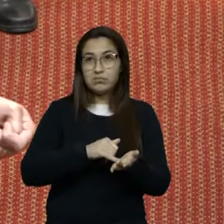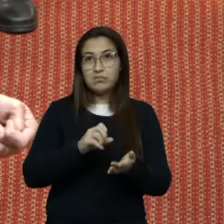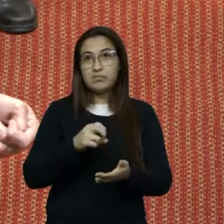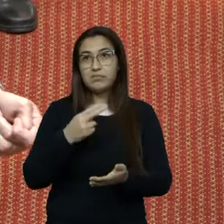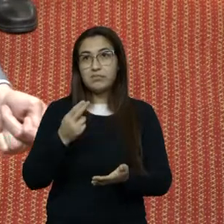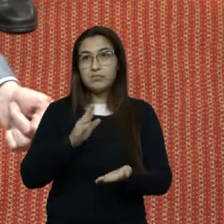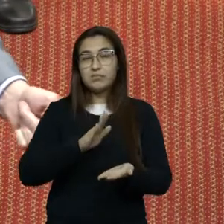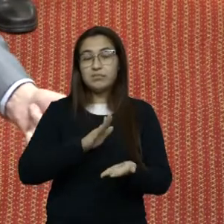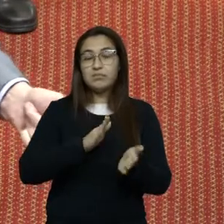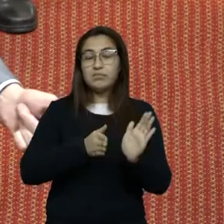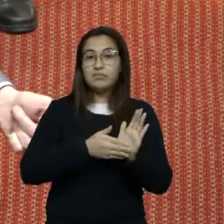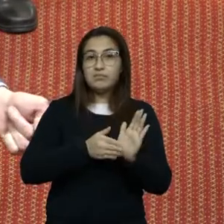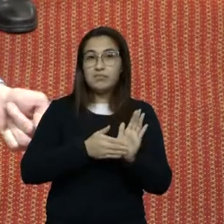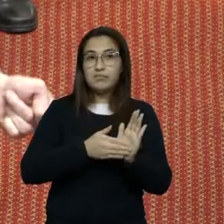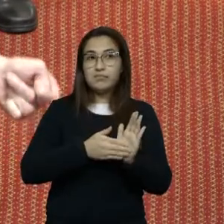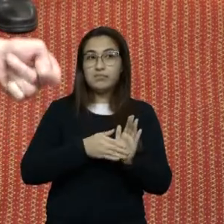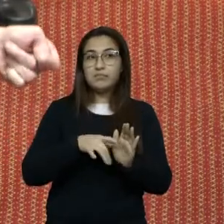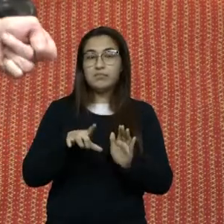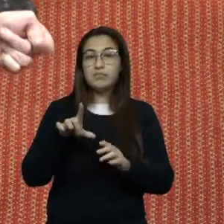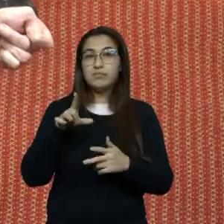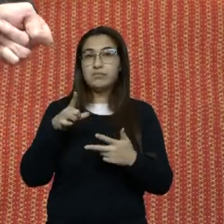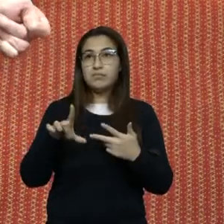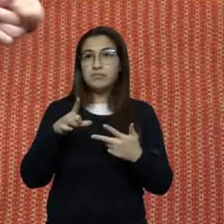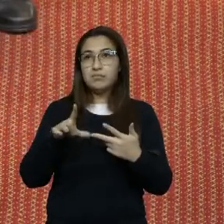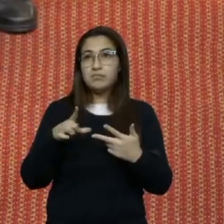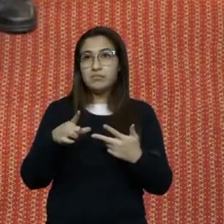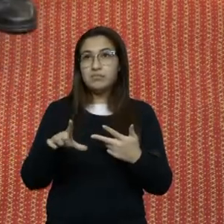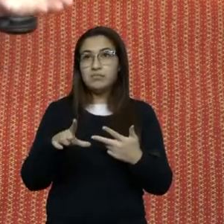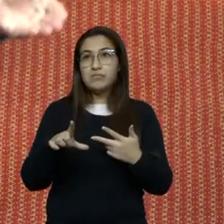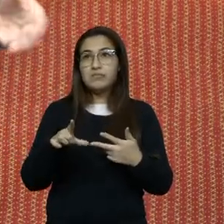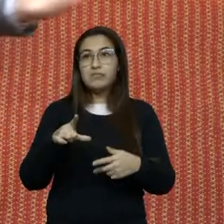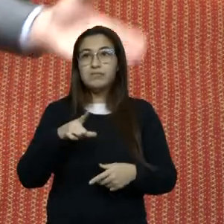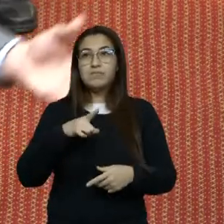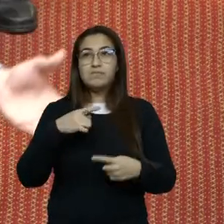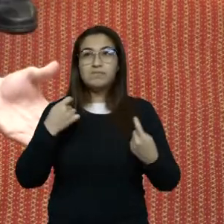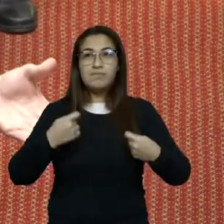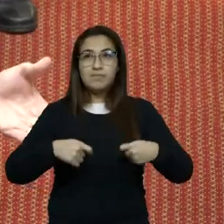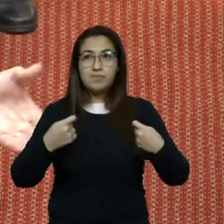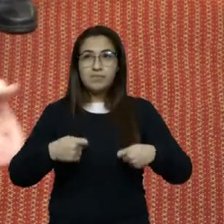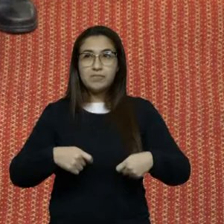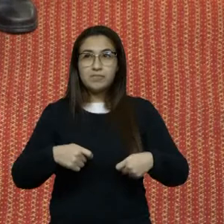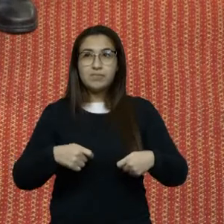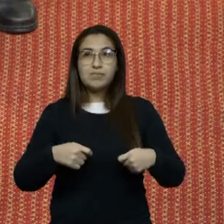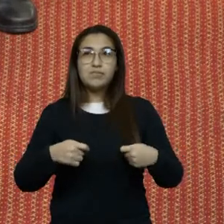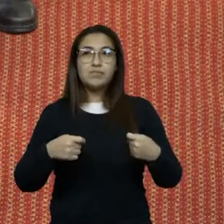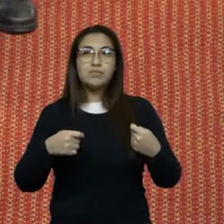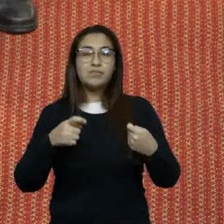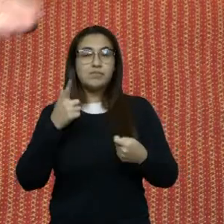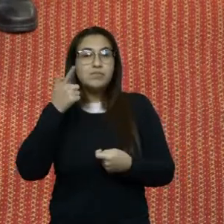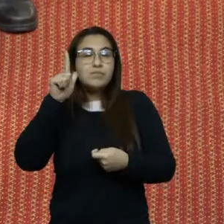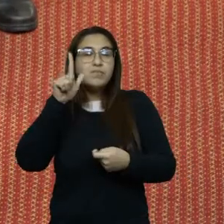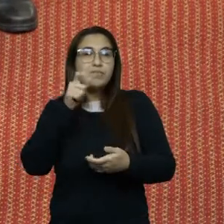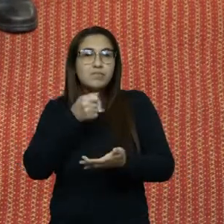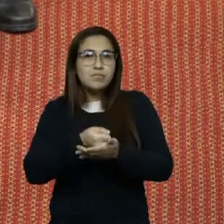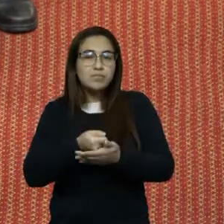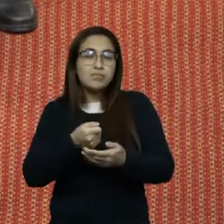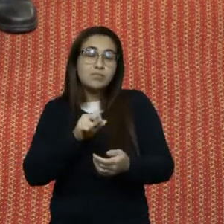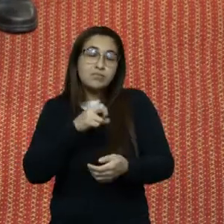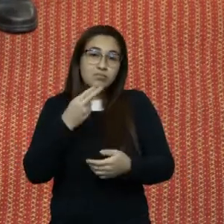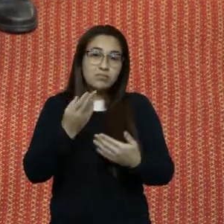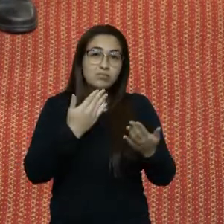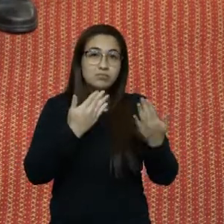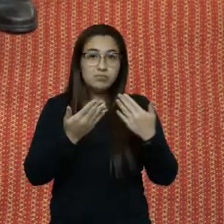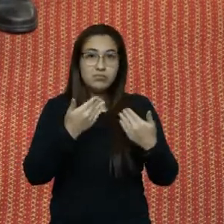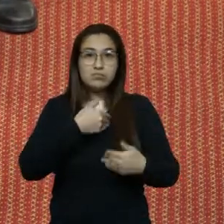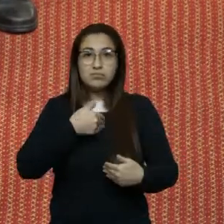proposta Legislativa aqui tem que ter uma medida compensatória ou então um diálogo o governo